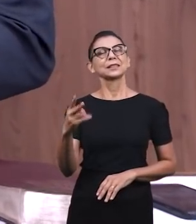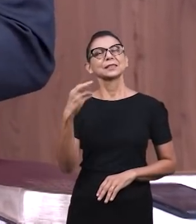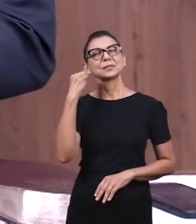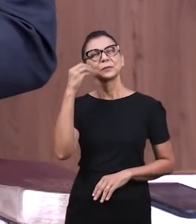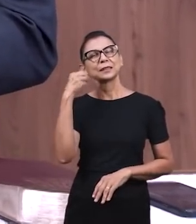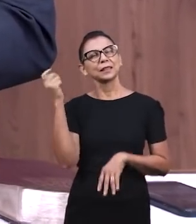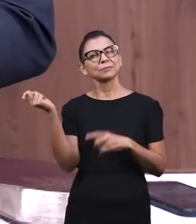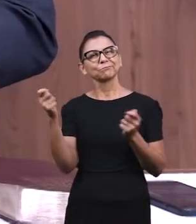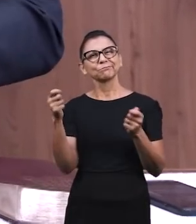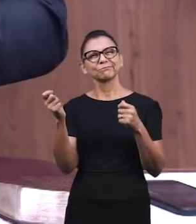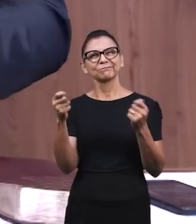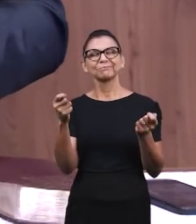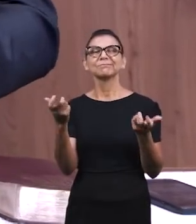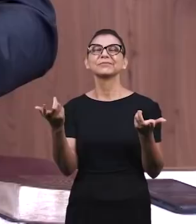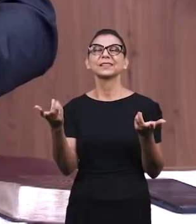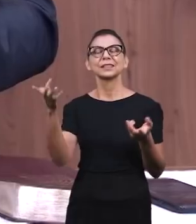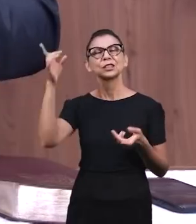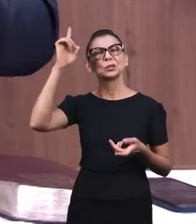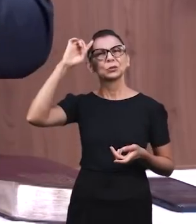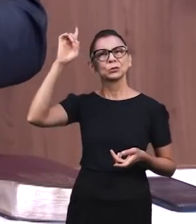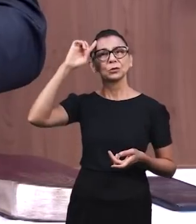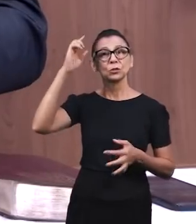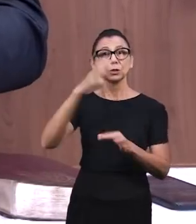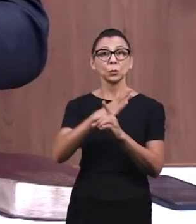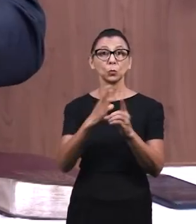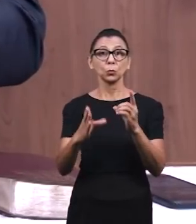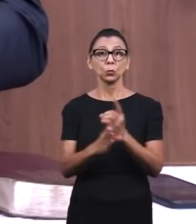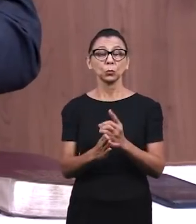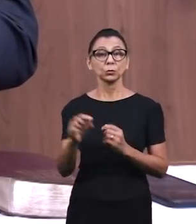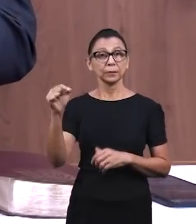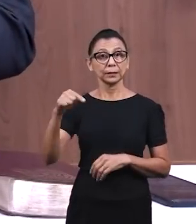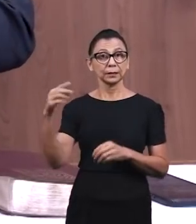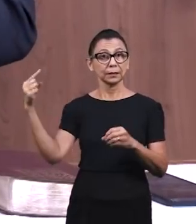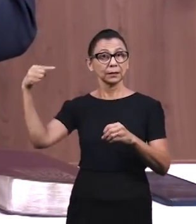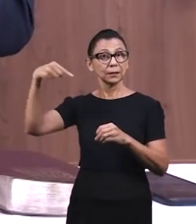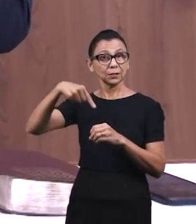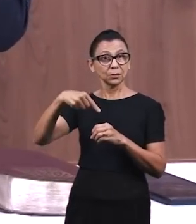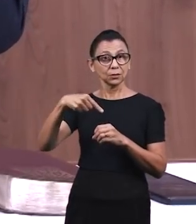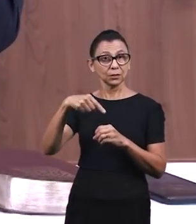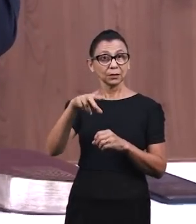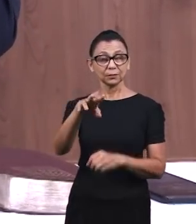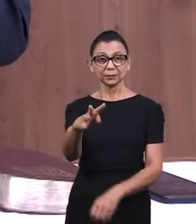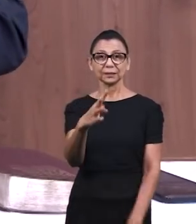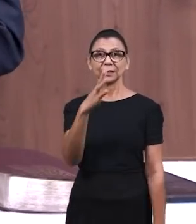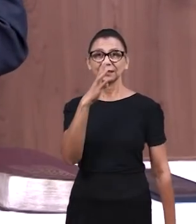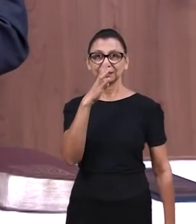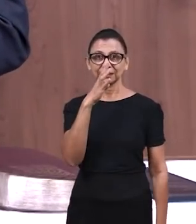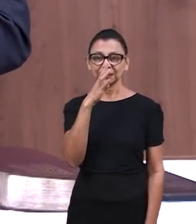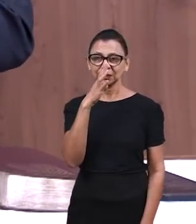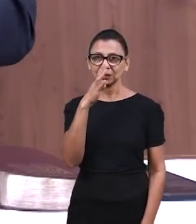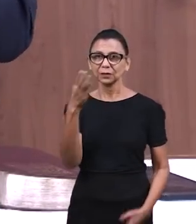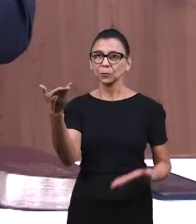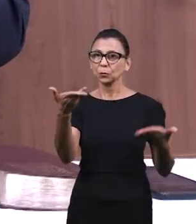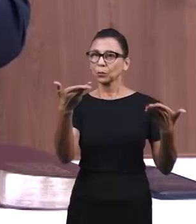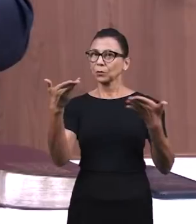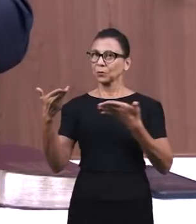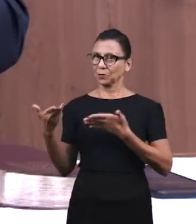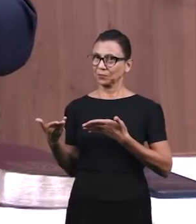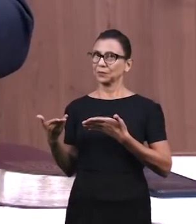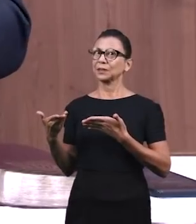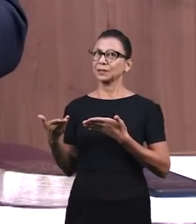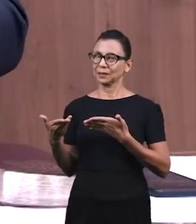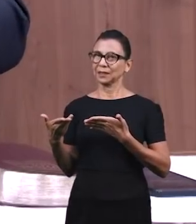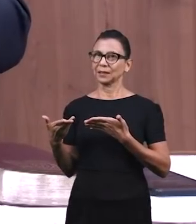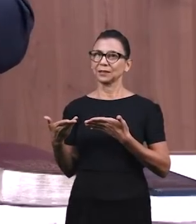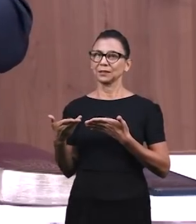essa experiência diária, cotidiana, de um culto aqui pela Rede TV, do qual você participa. Nós estamos te chamando,